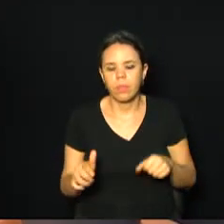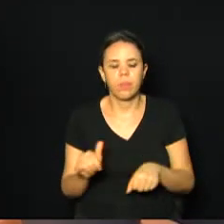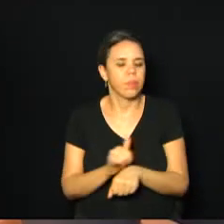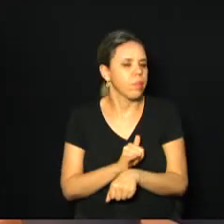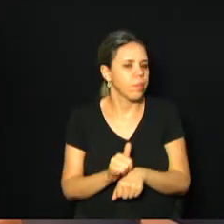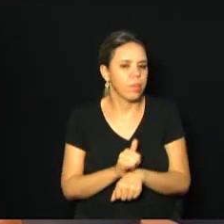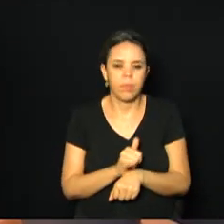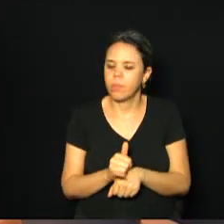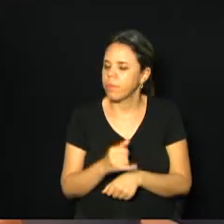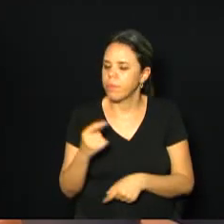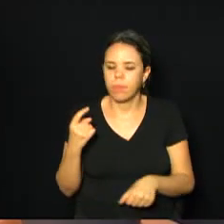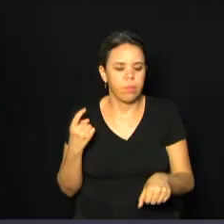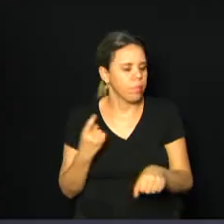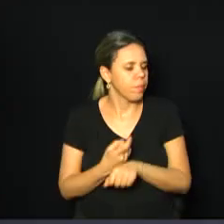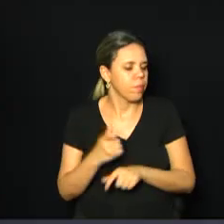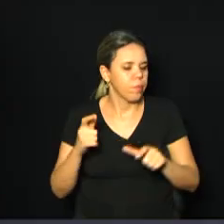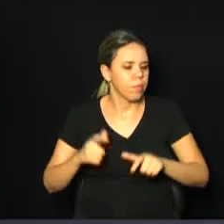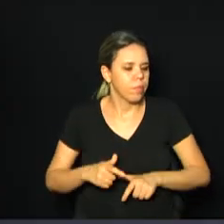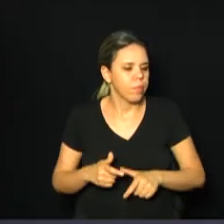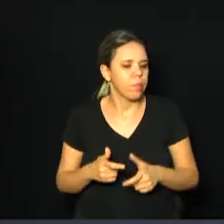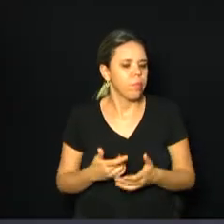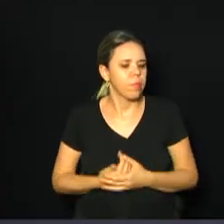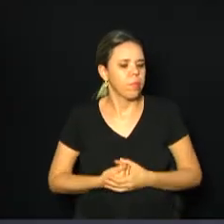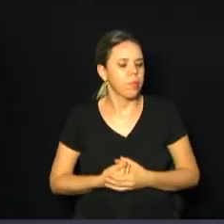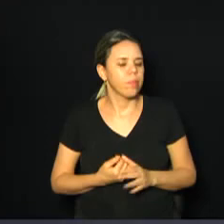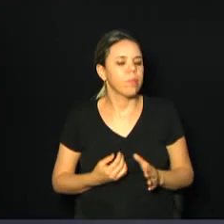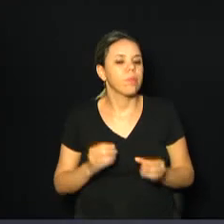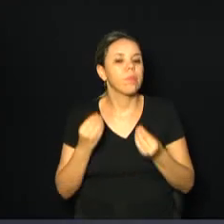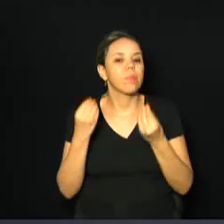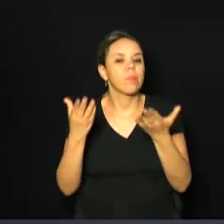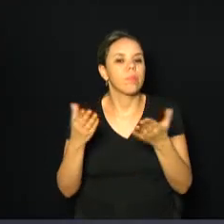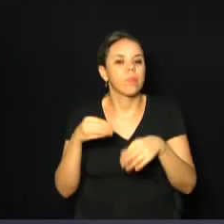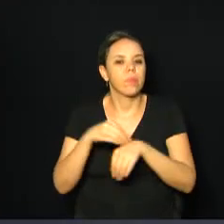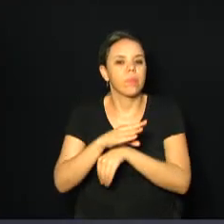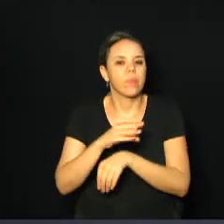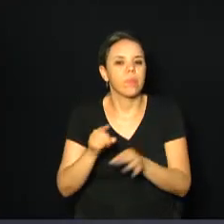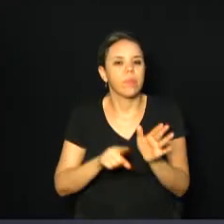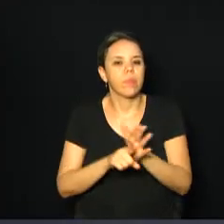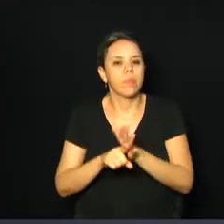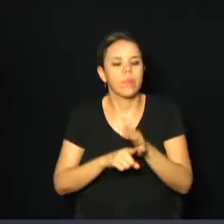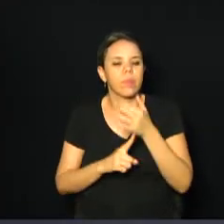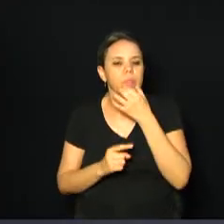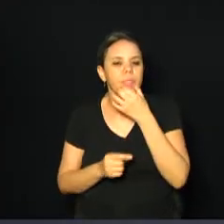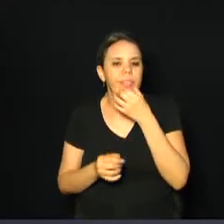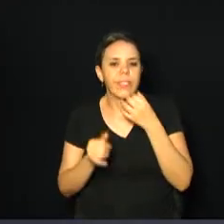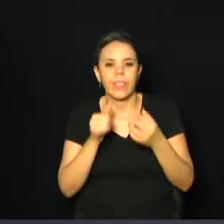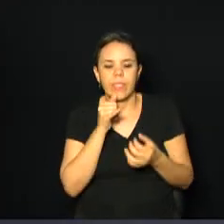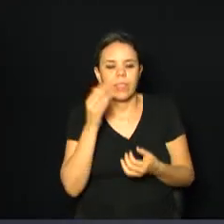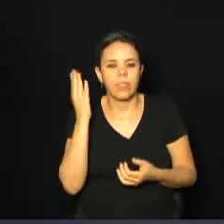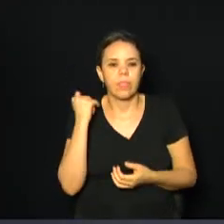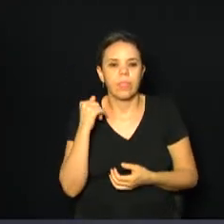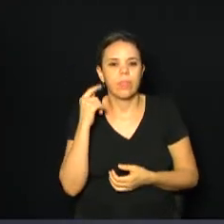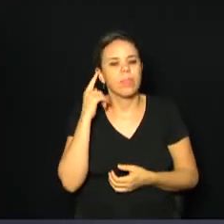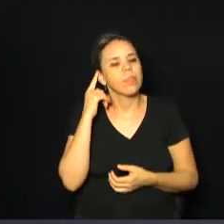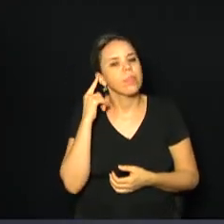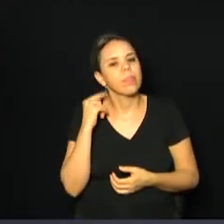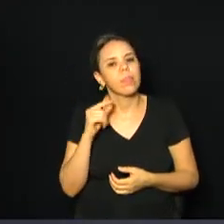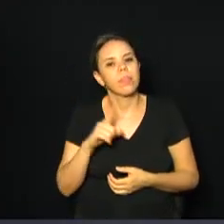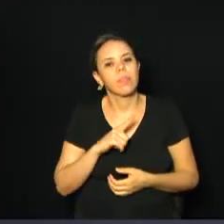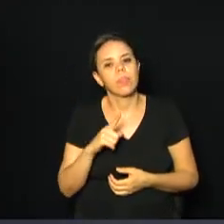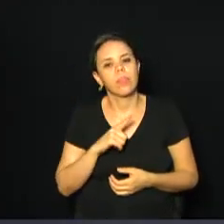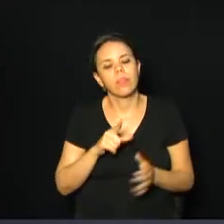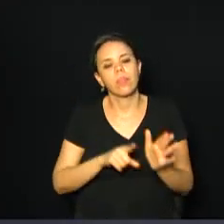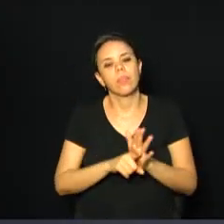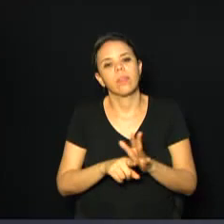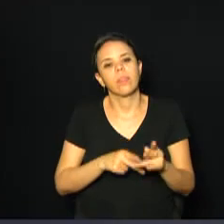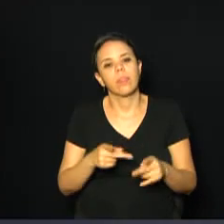mecanismos para descobrir aonde vazou. Quem foi que passou esses dados? Por exemplo, a gente sabe que nesses casos quem tem esse banco de